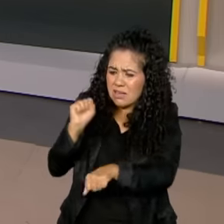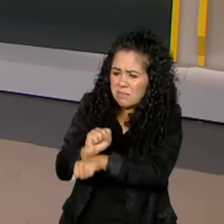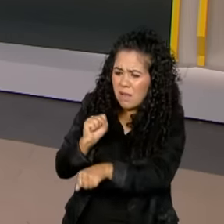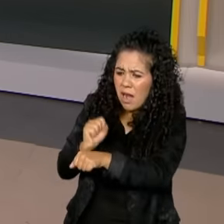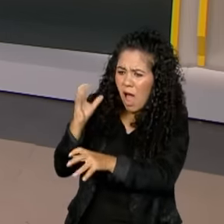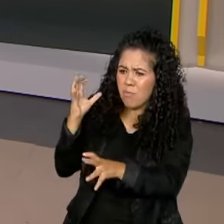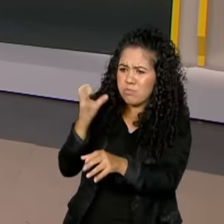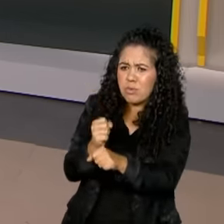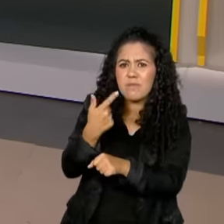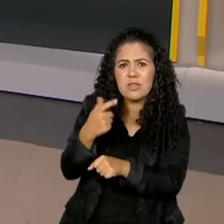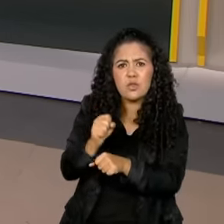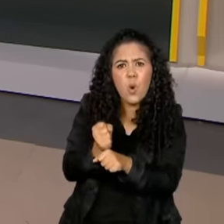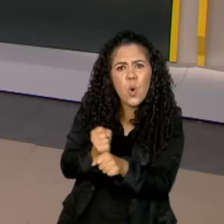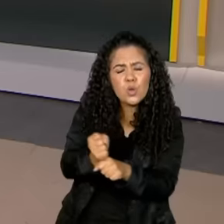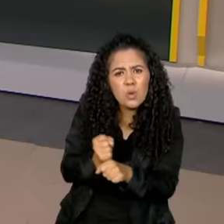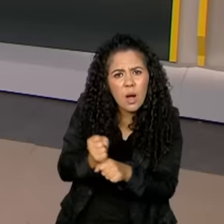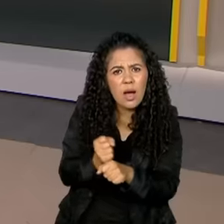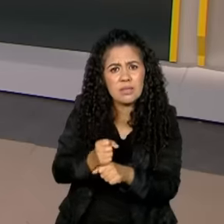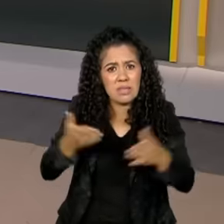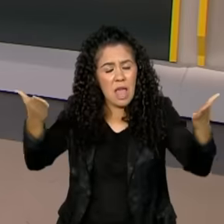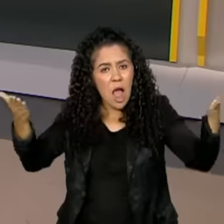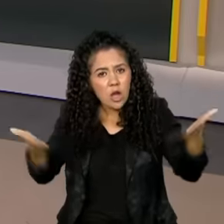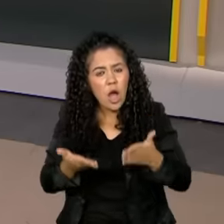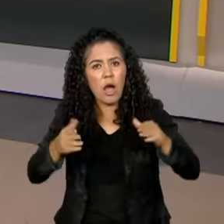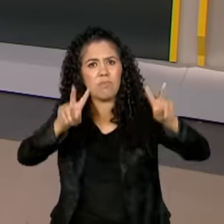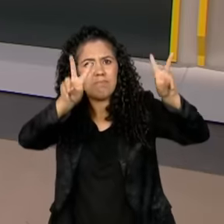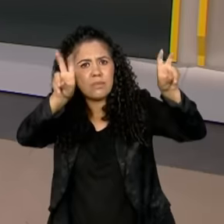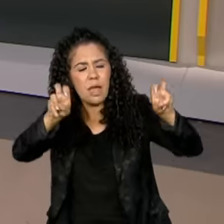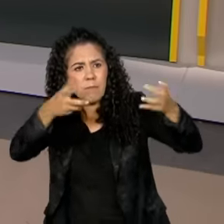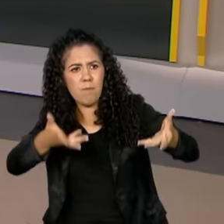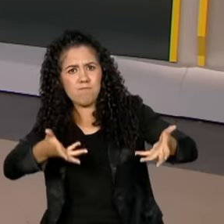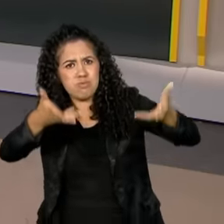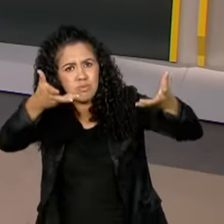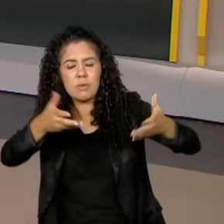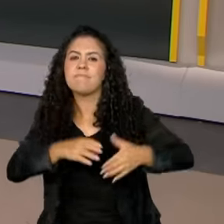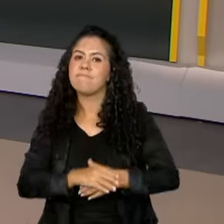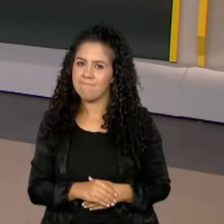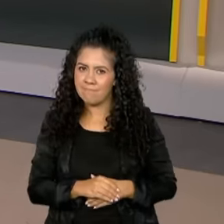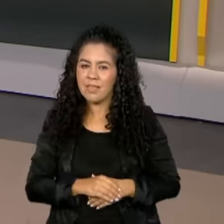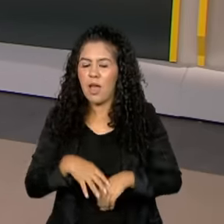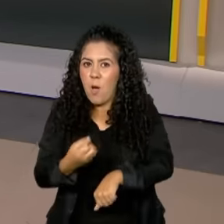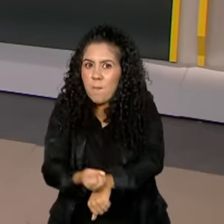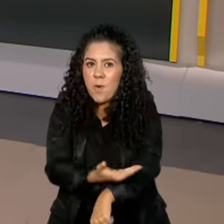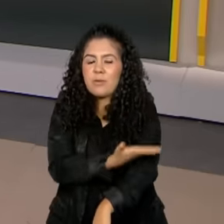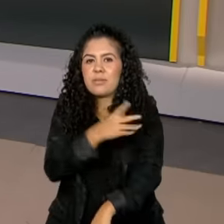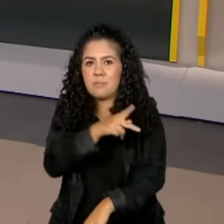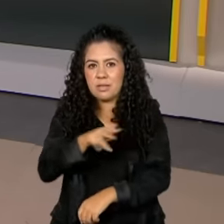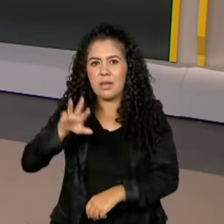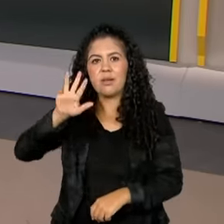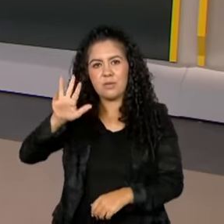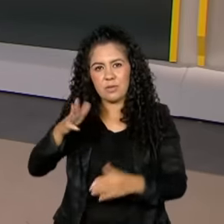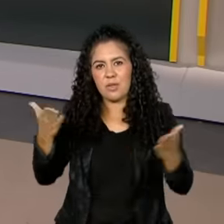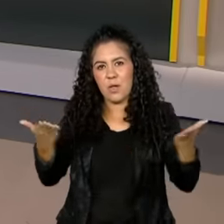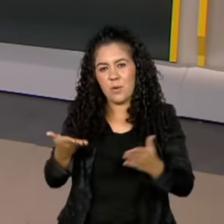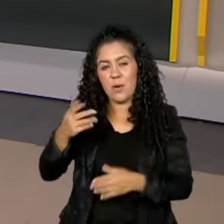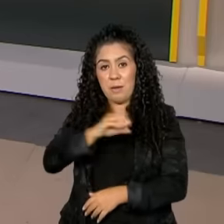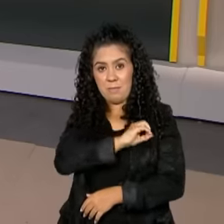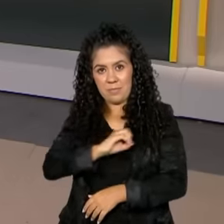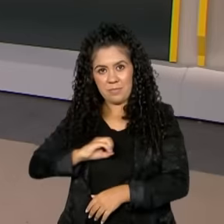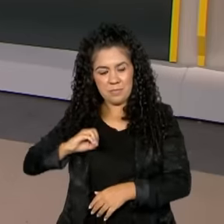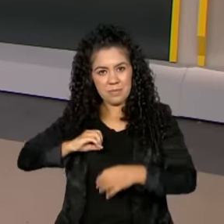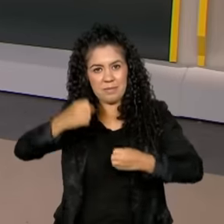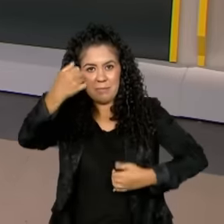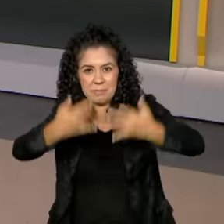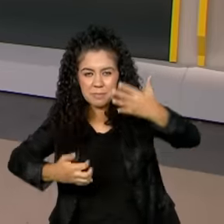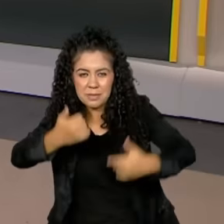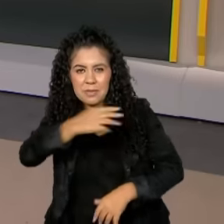as florestas tivessem protagonismo mundial. O presidente se emocionou ao dividir sua fala com a ministra do Meio Ambiente e Mudança do